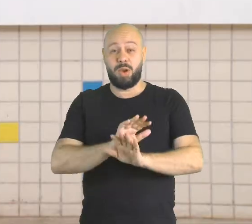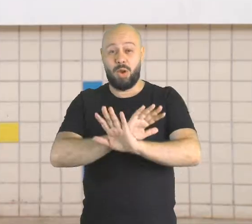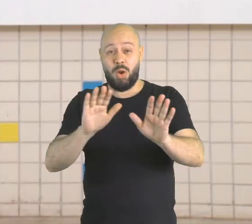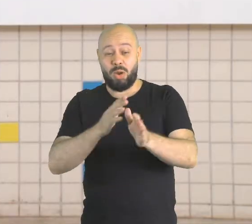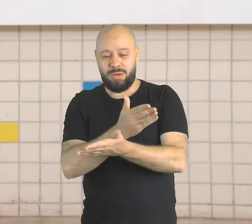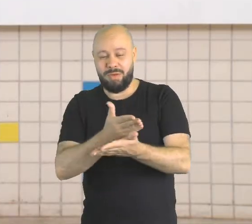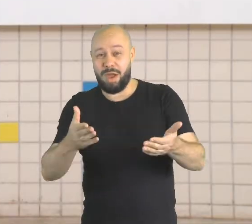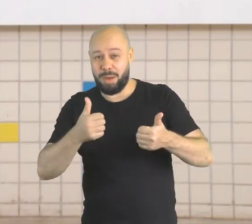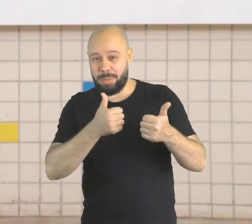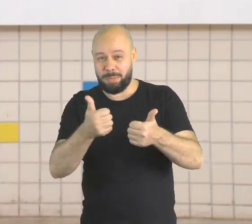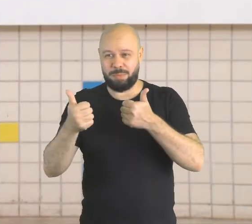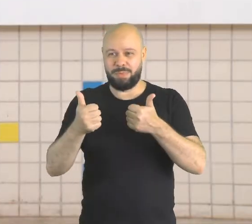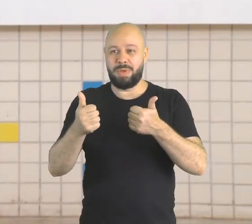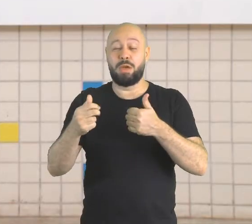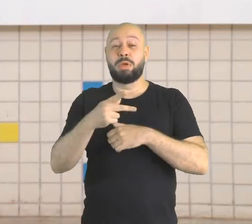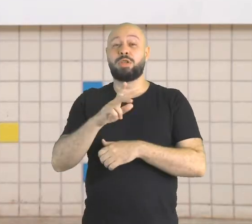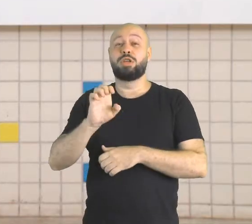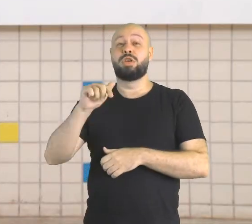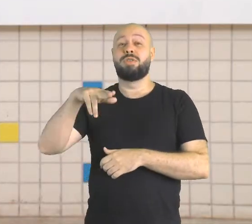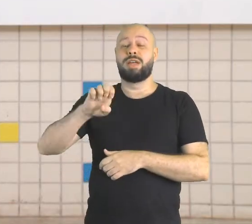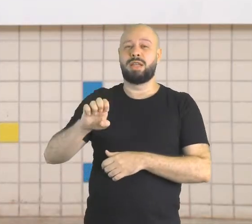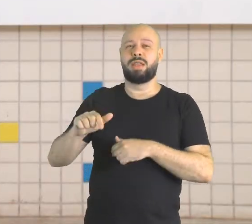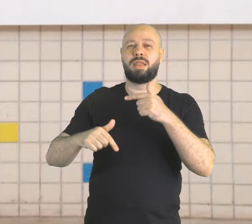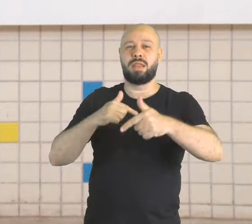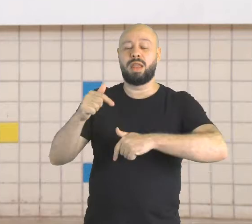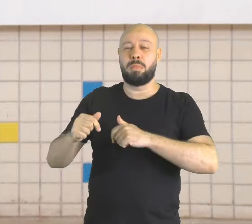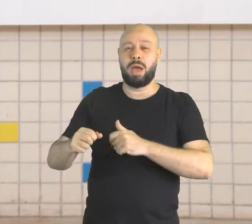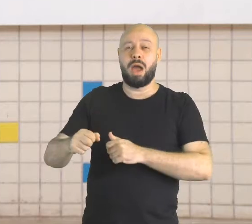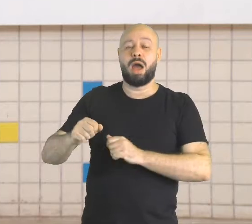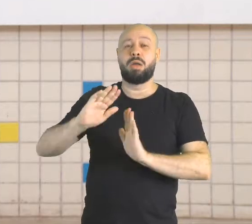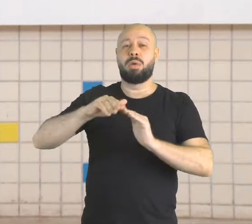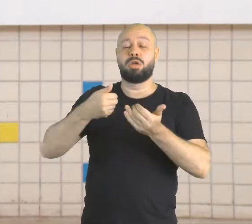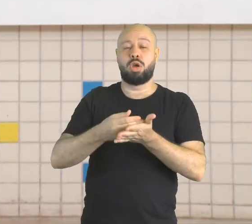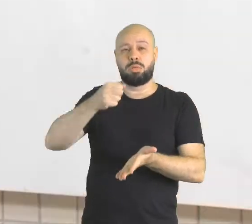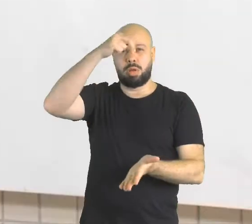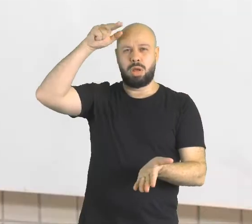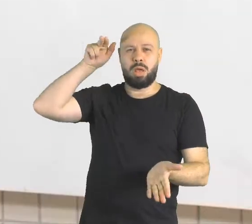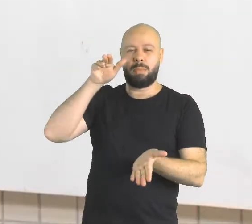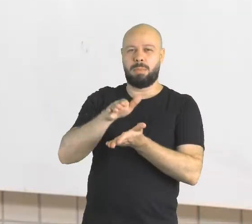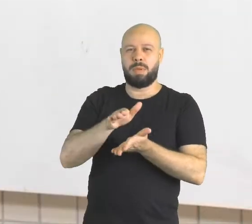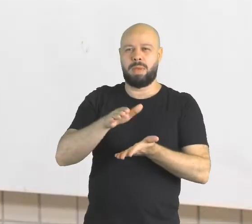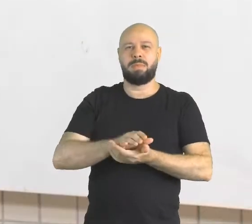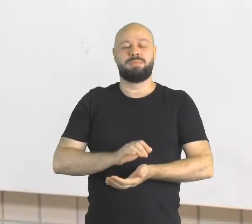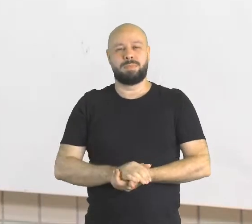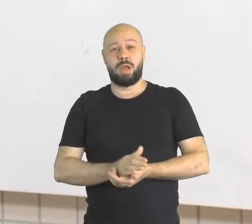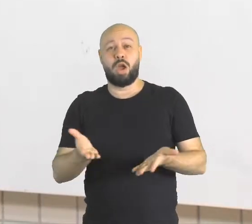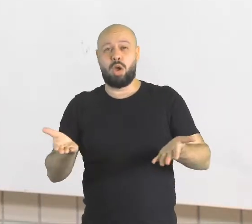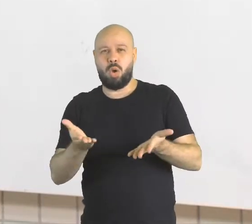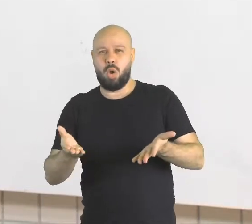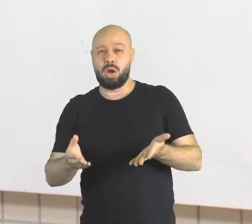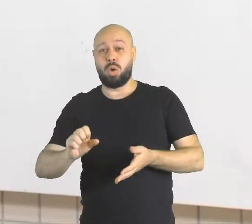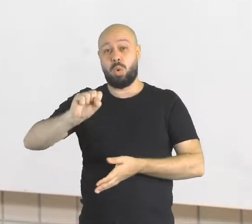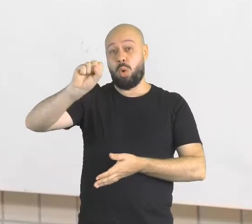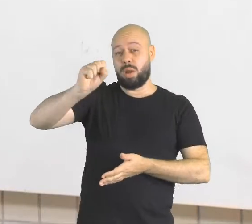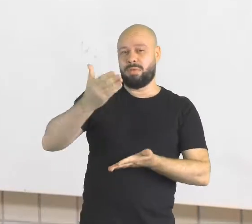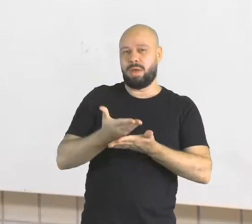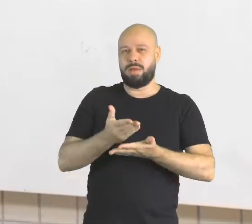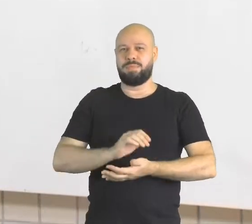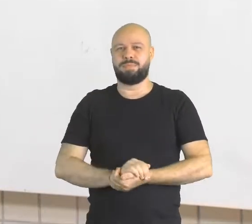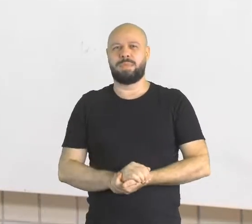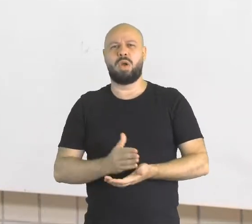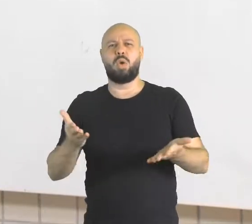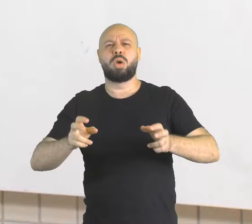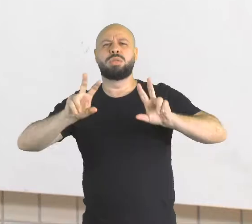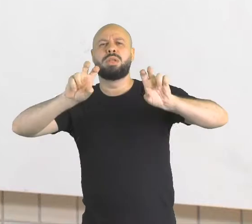Olá, galerinha, tudo bem? Eu sou o professor Giovanni, professor da Rede Municipal de Educação, e essa é a nossa 8ª aula. Hoje